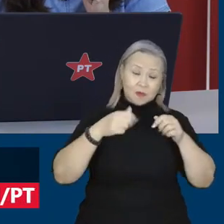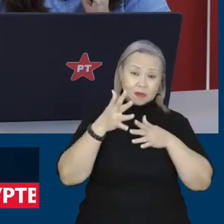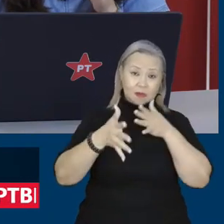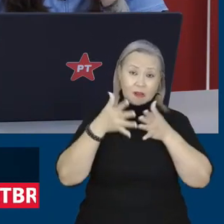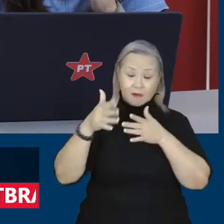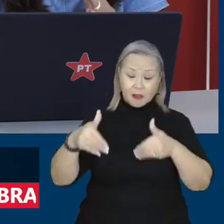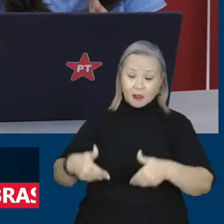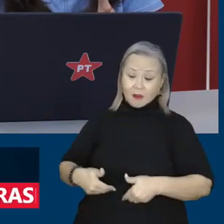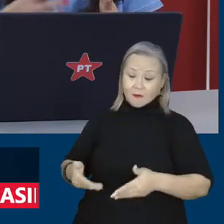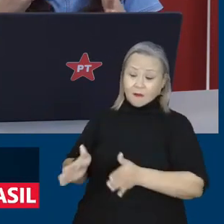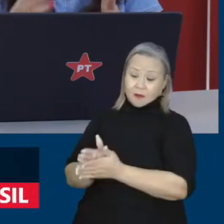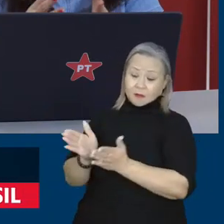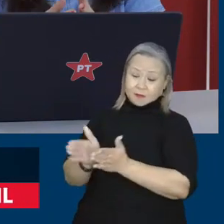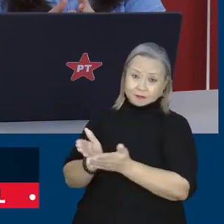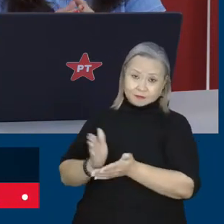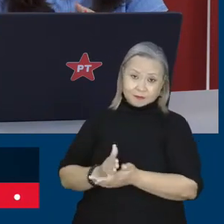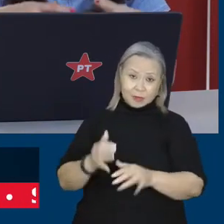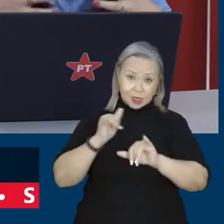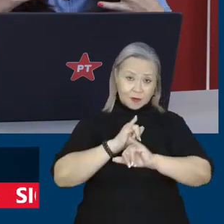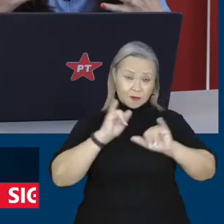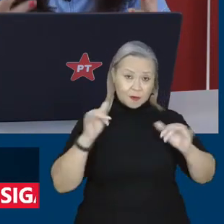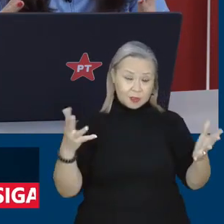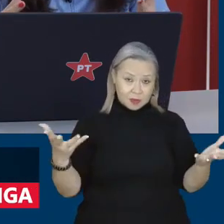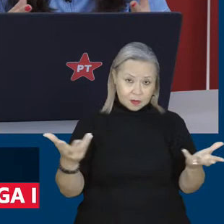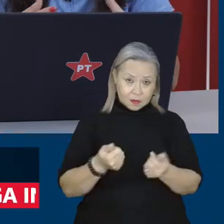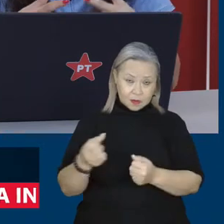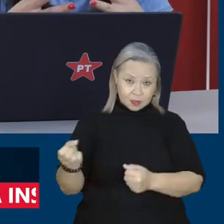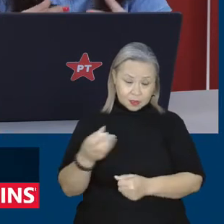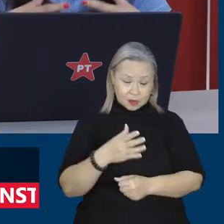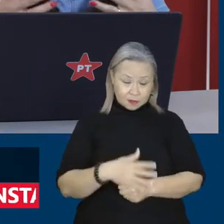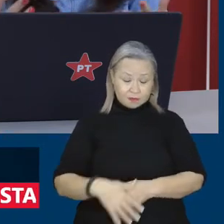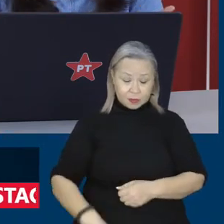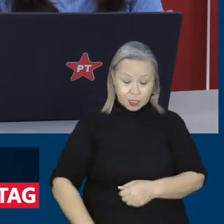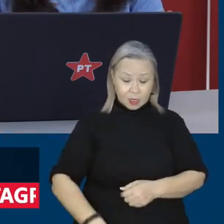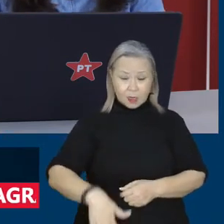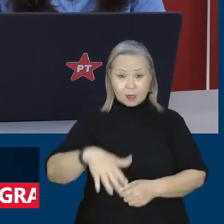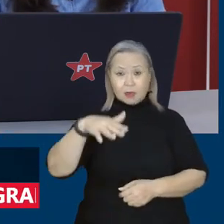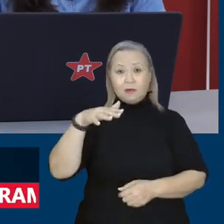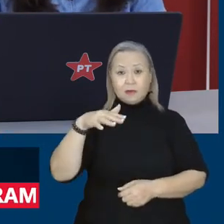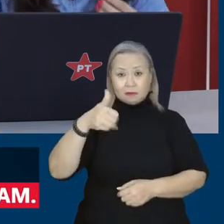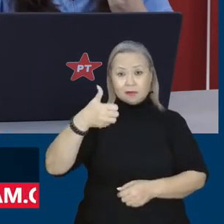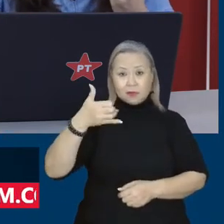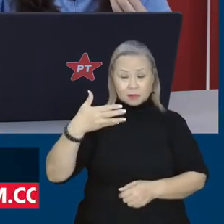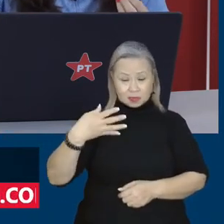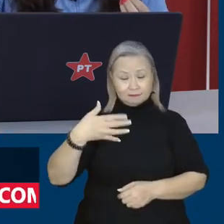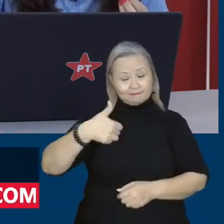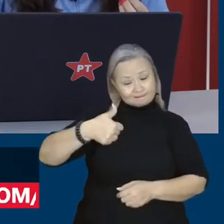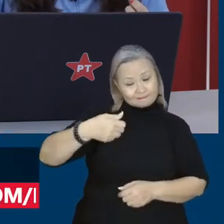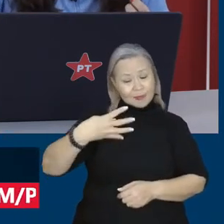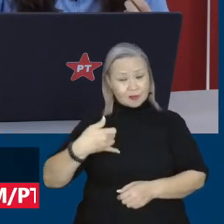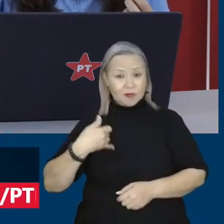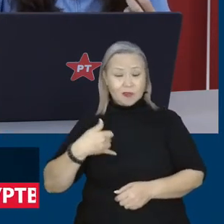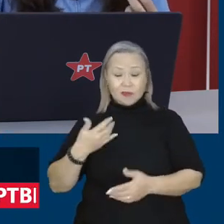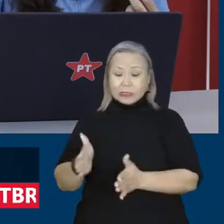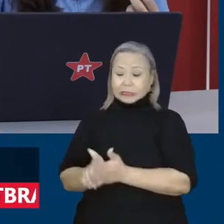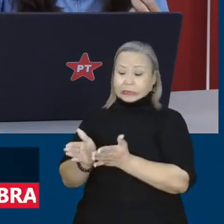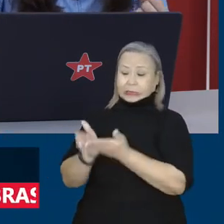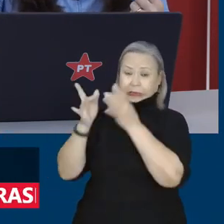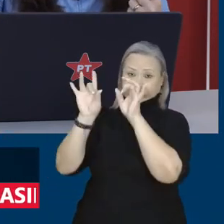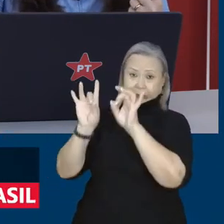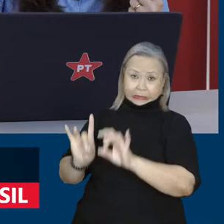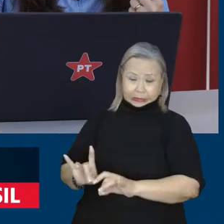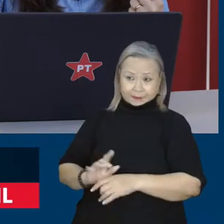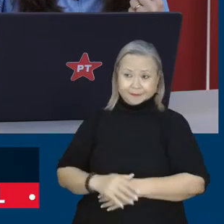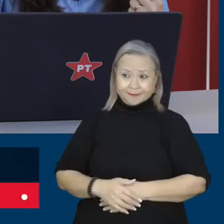dados recentes mostram que metade das crianças de Até 14 anos estão na extrema pobreza né então isso é uma vergonha tem